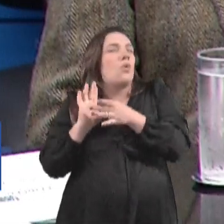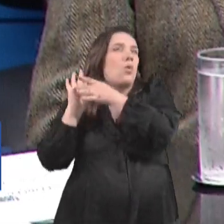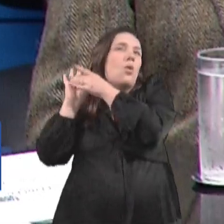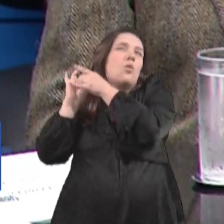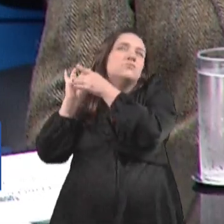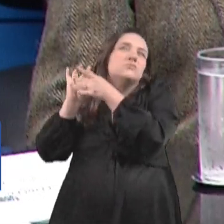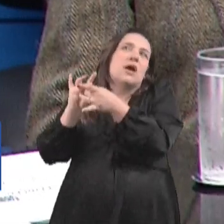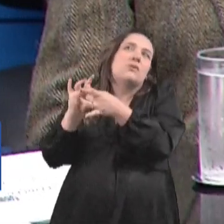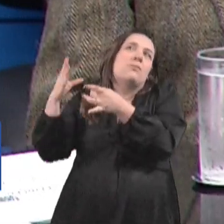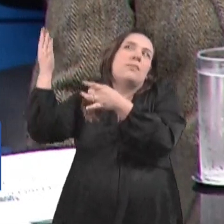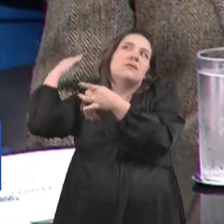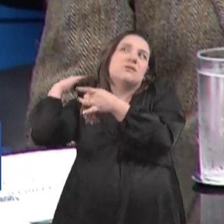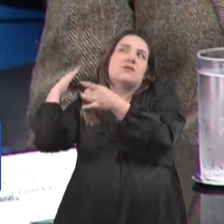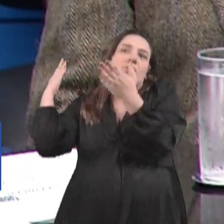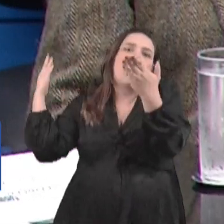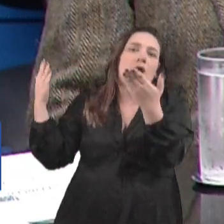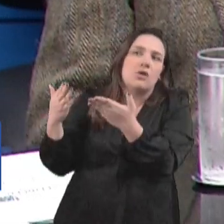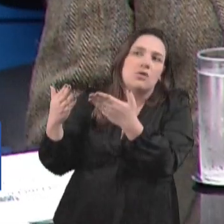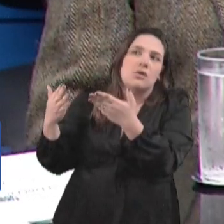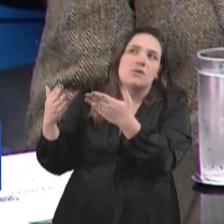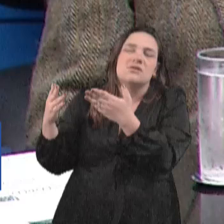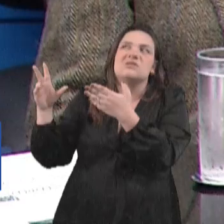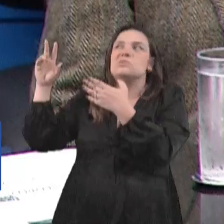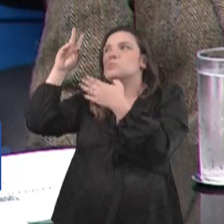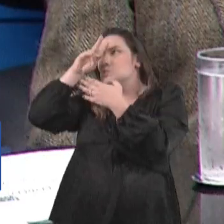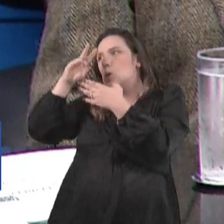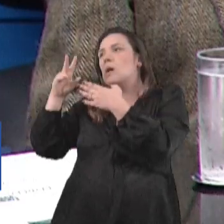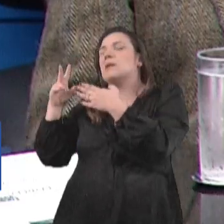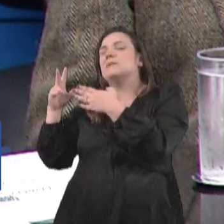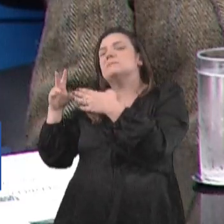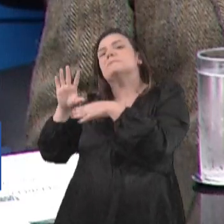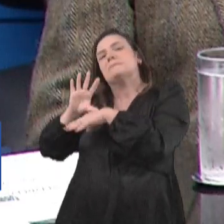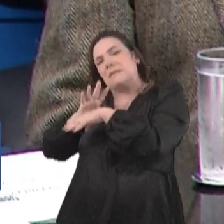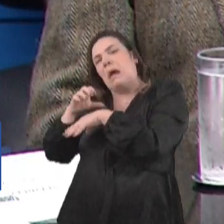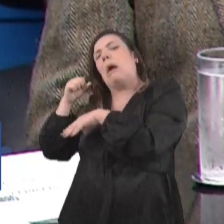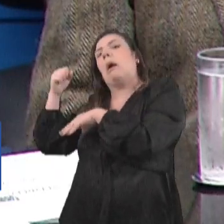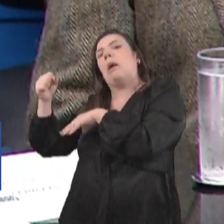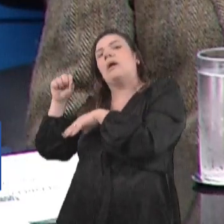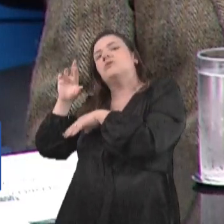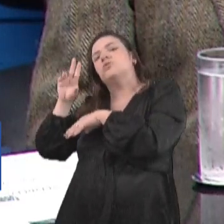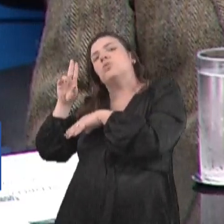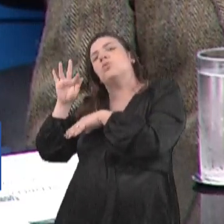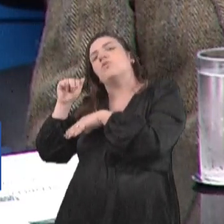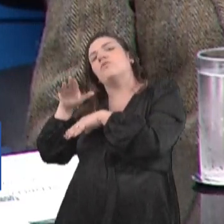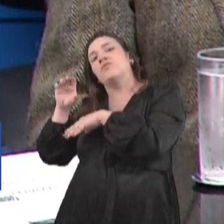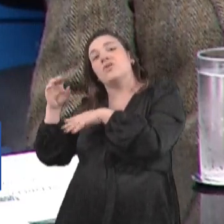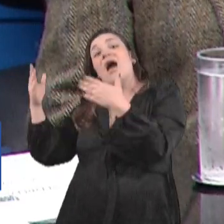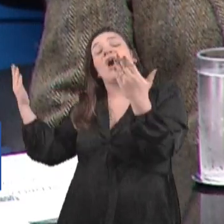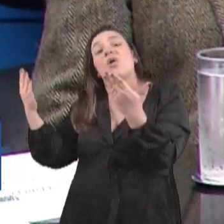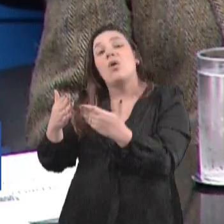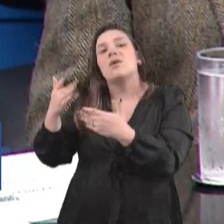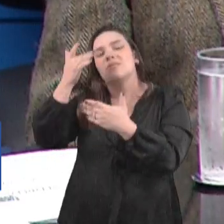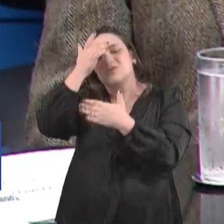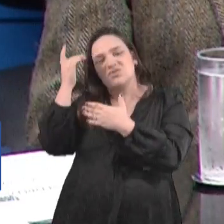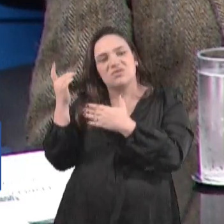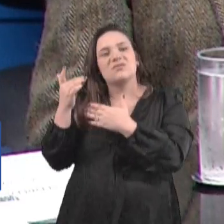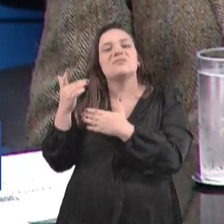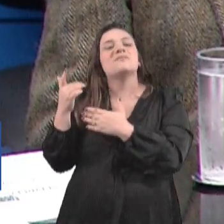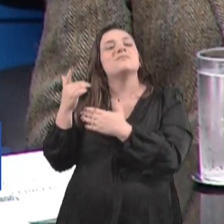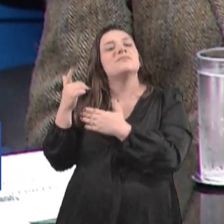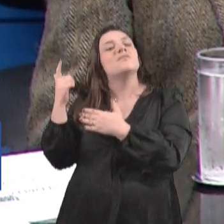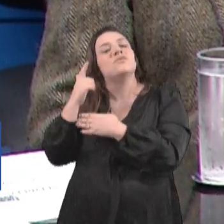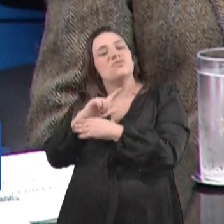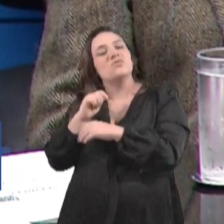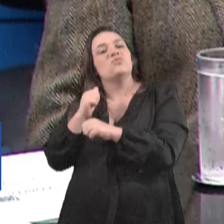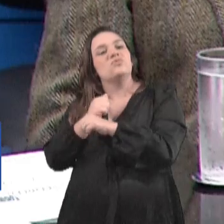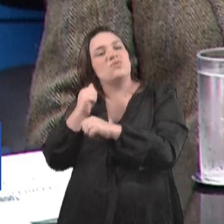passado e presente, entre a história heróica de Pedro José Rufino e as ações concretas dos que hoje constroem